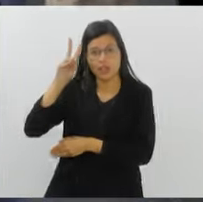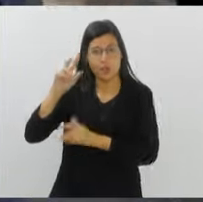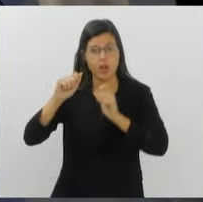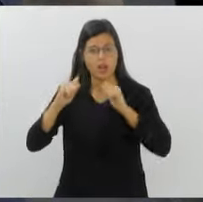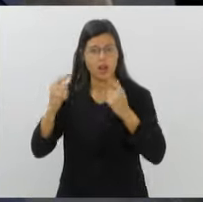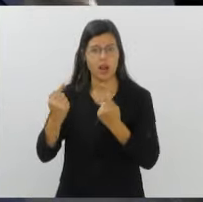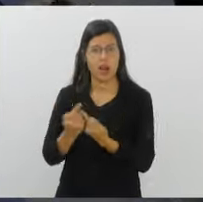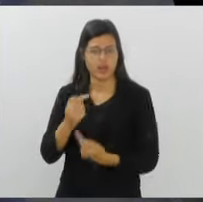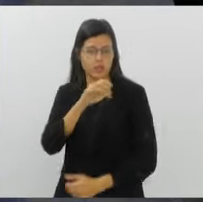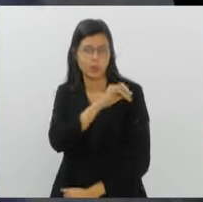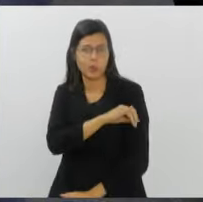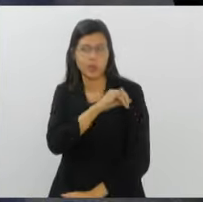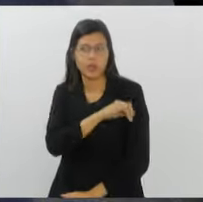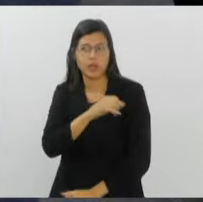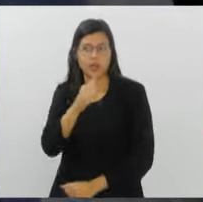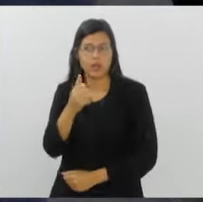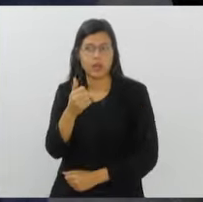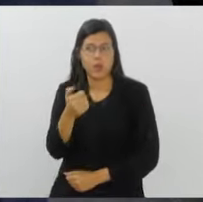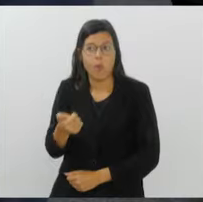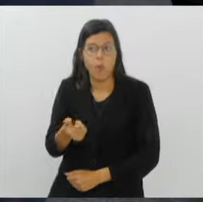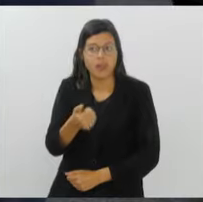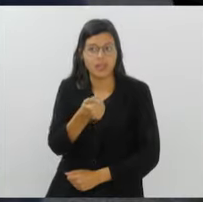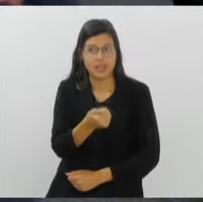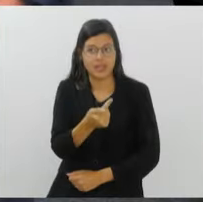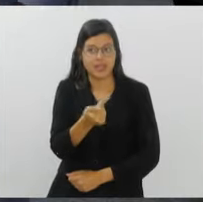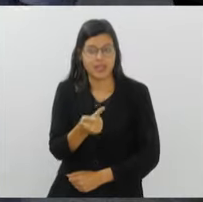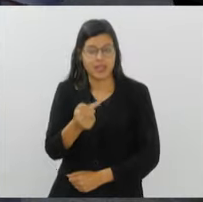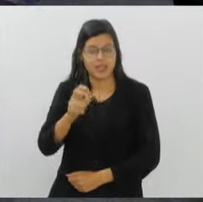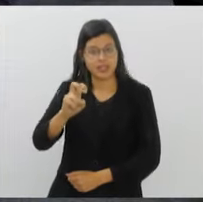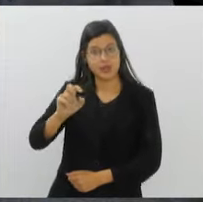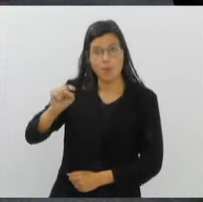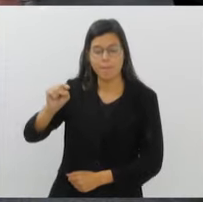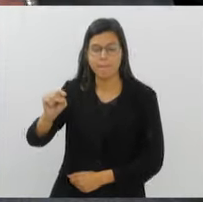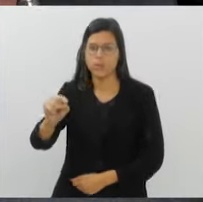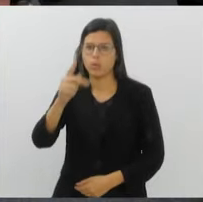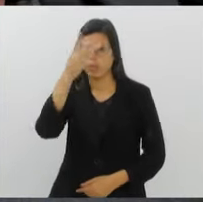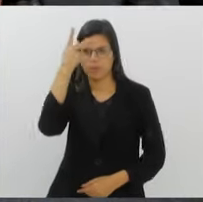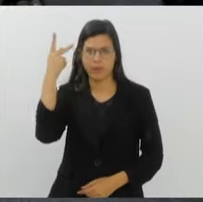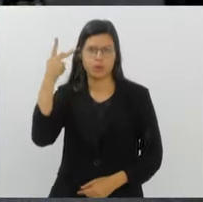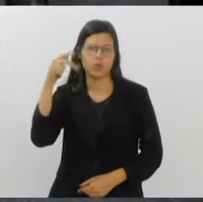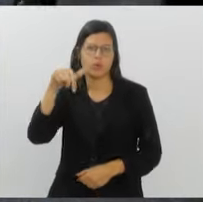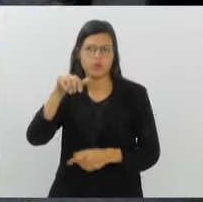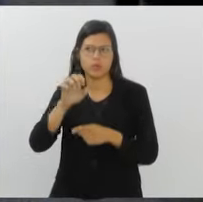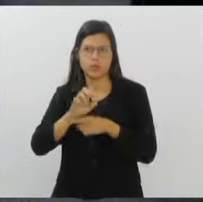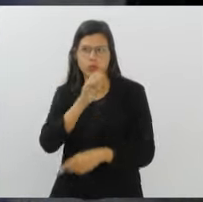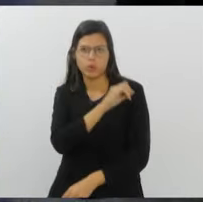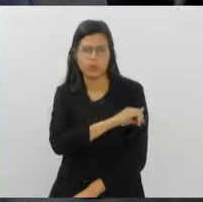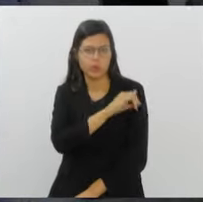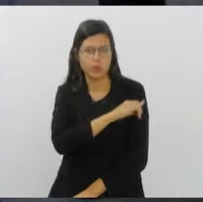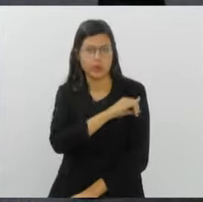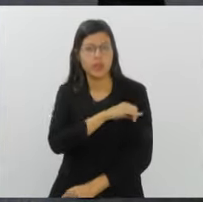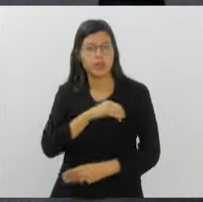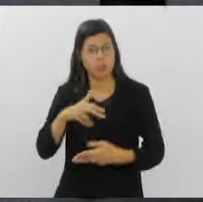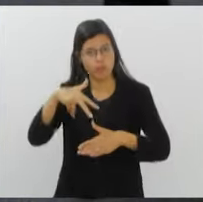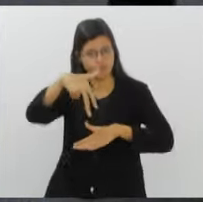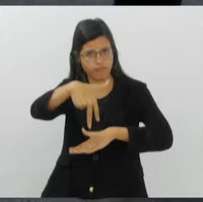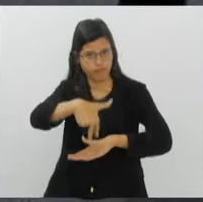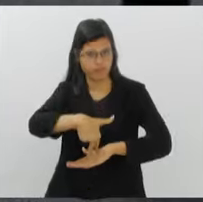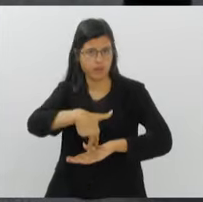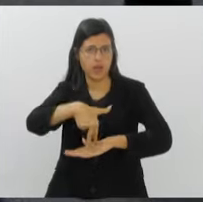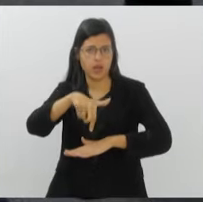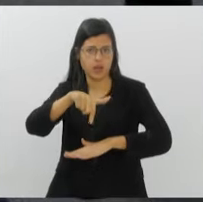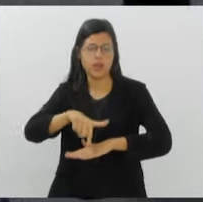Janeiro por quase 175 mil pessoas do estado do Rio de Janeiro. Então, estou aqui